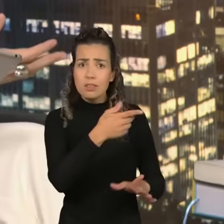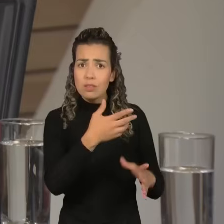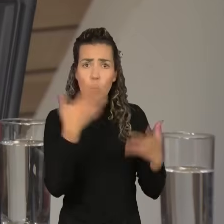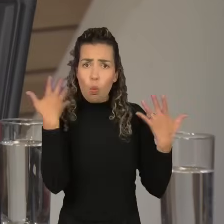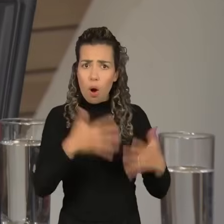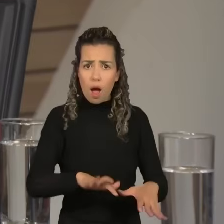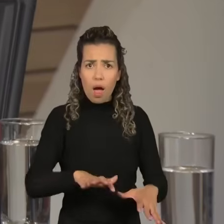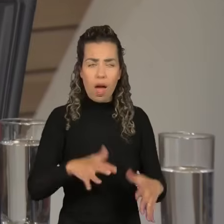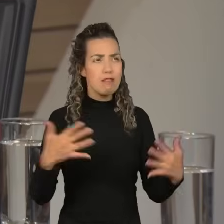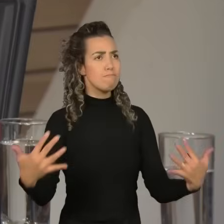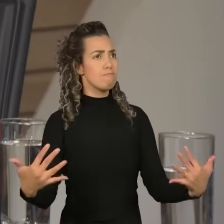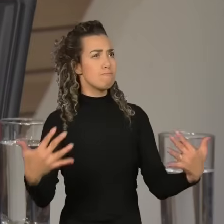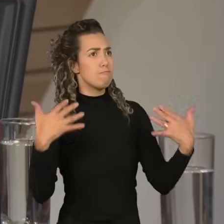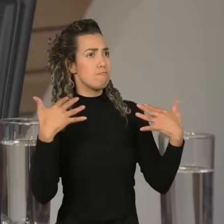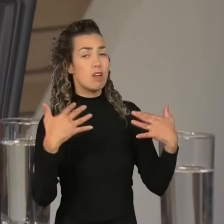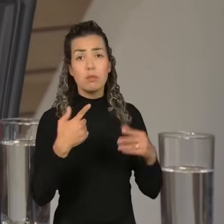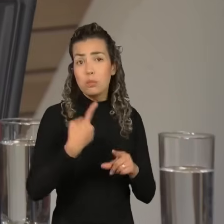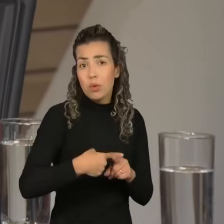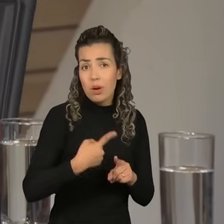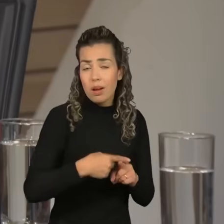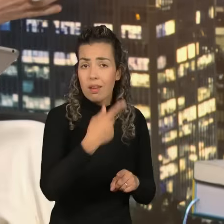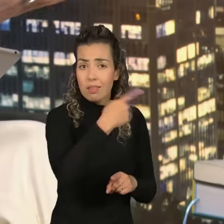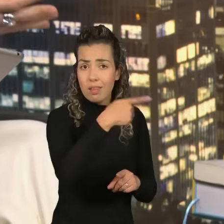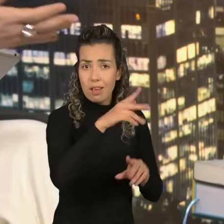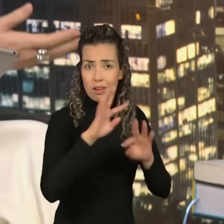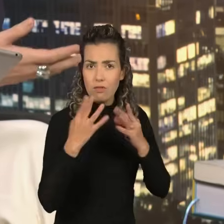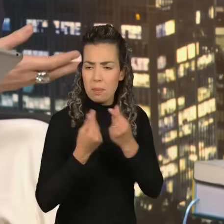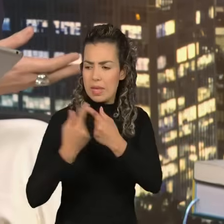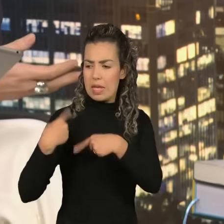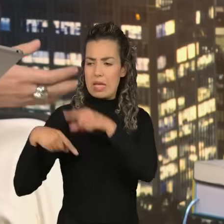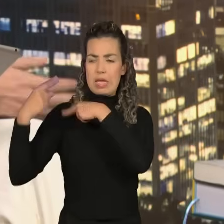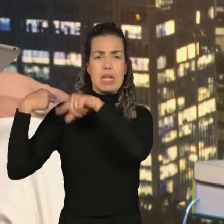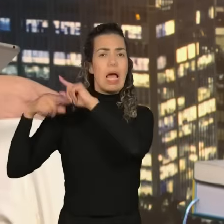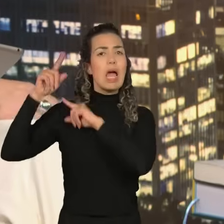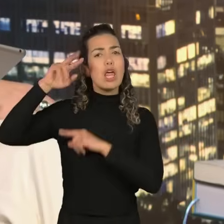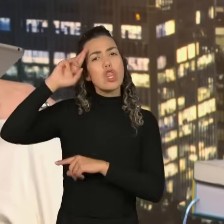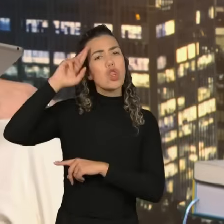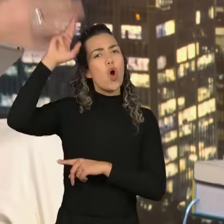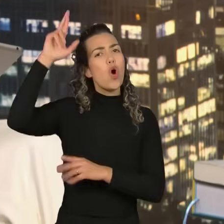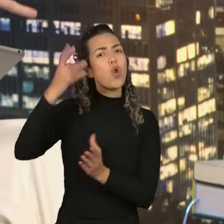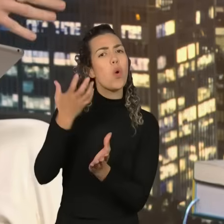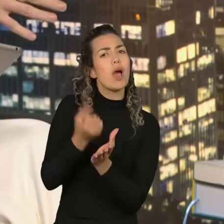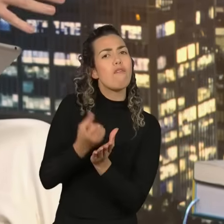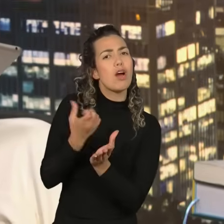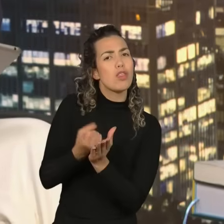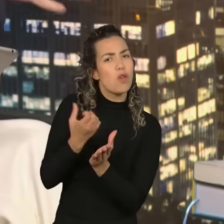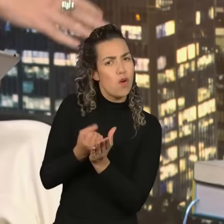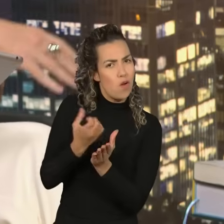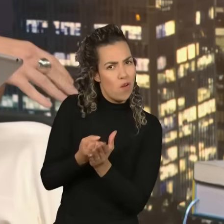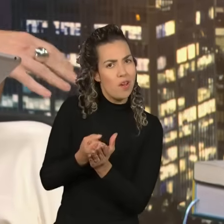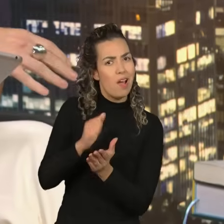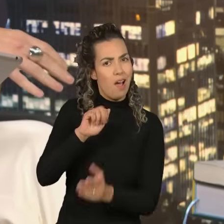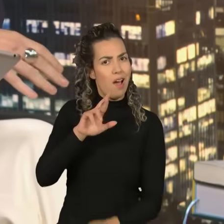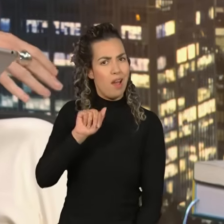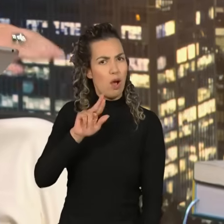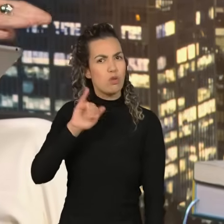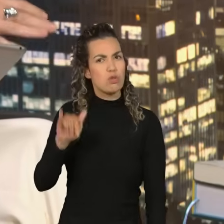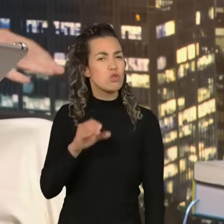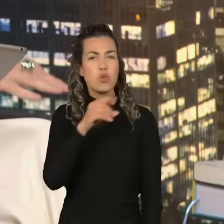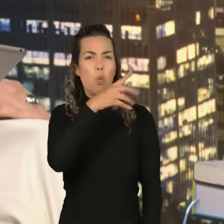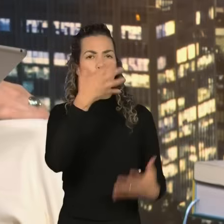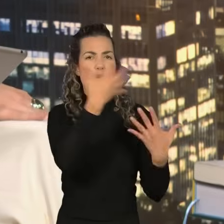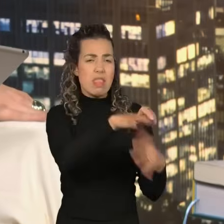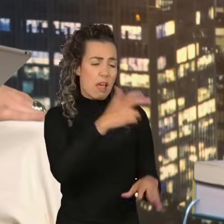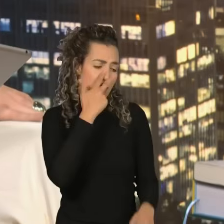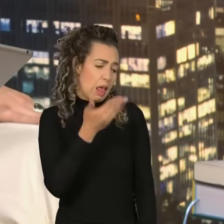gostava de música, porque ele era filho de diretor, dono de gravadora, né? O João Araújo, não queria ser visto como nepo baby, como hoje